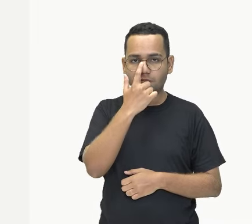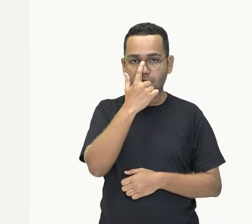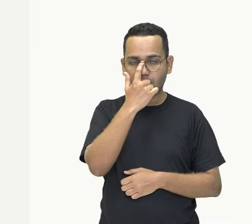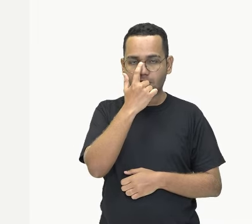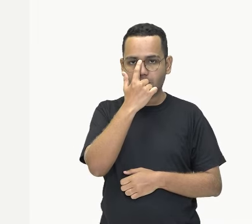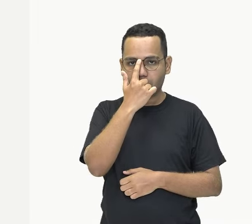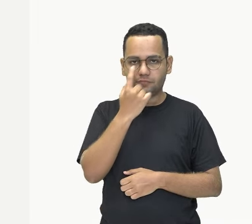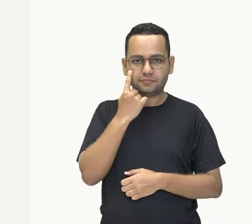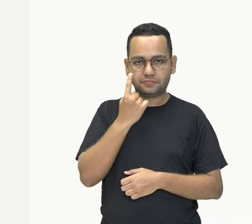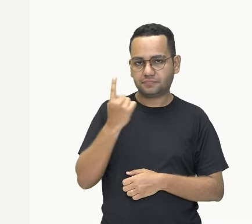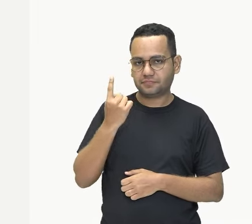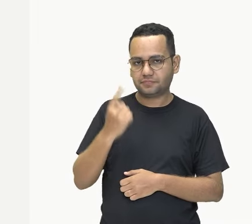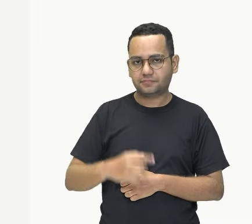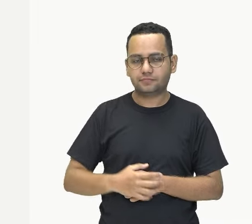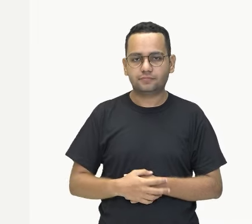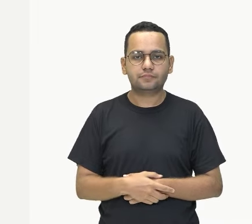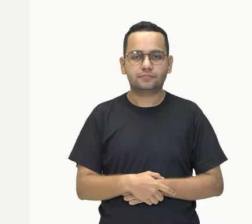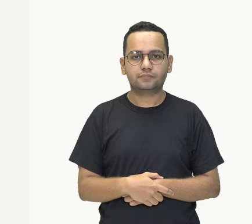2x